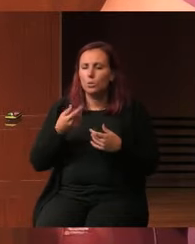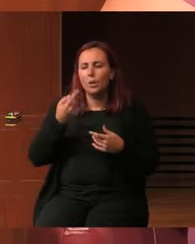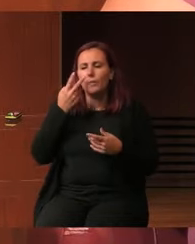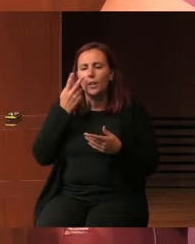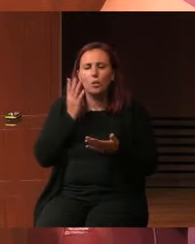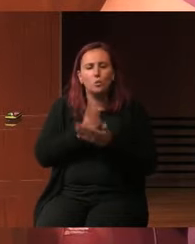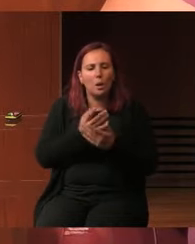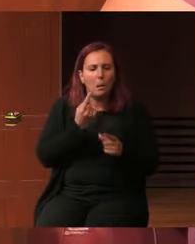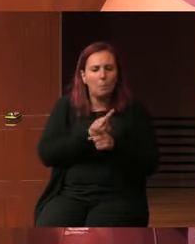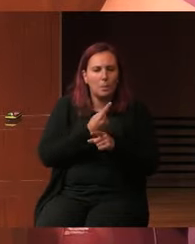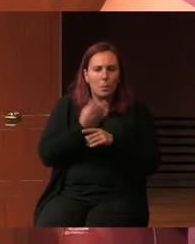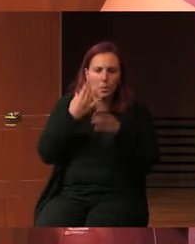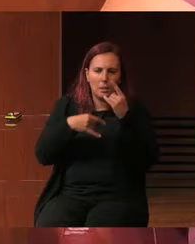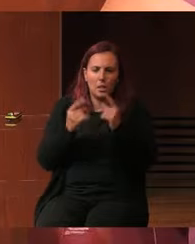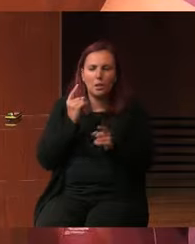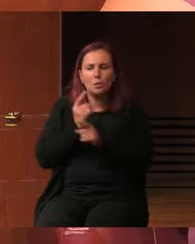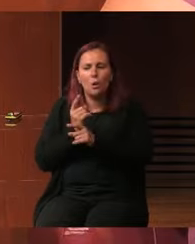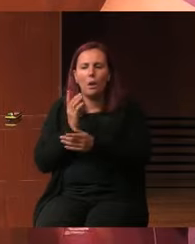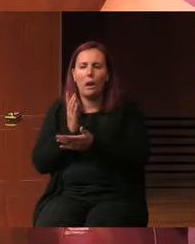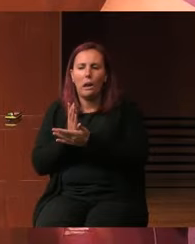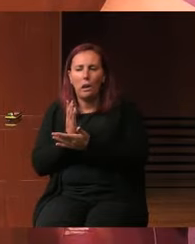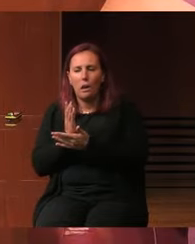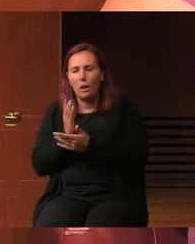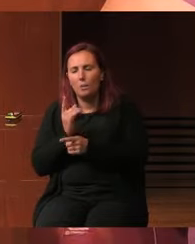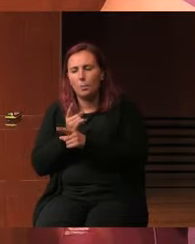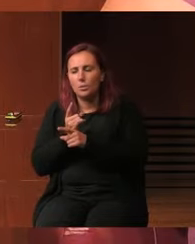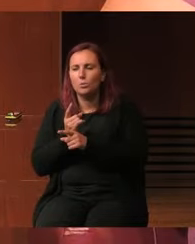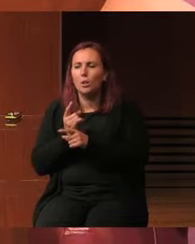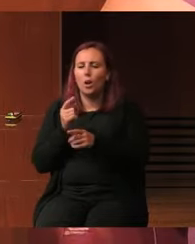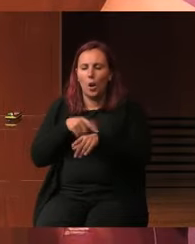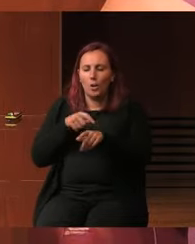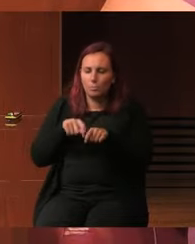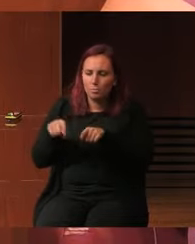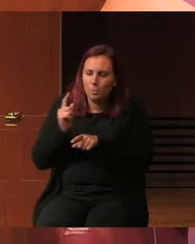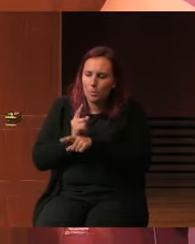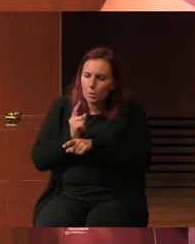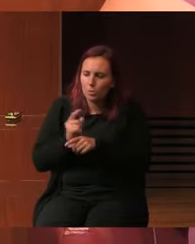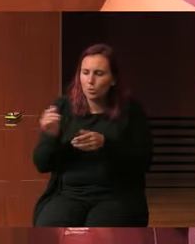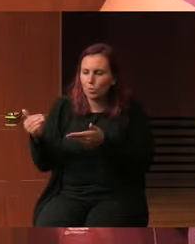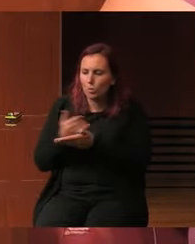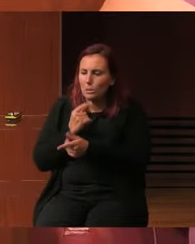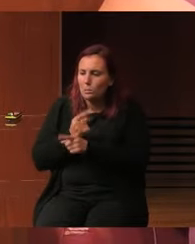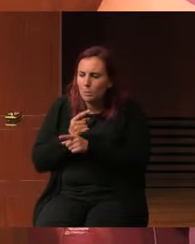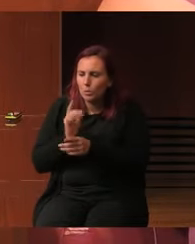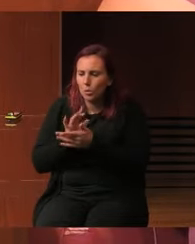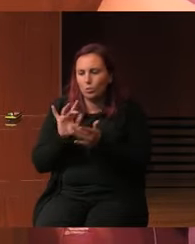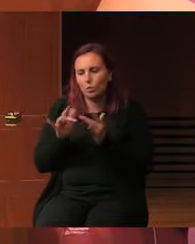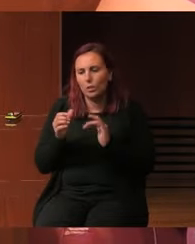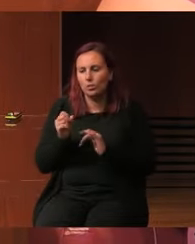a aprender o mesmo a todas as horas, com os mesmos recursos, com o mesmo ChatGPT.